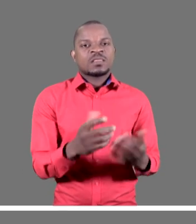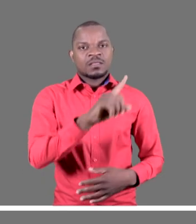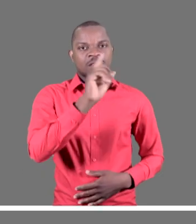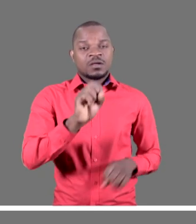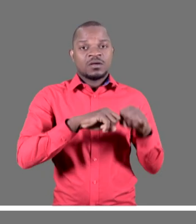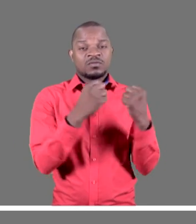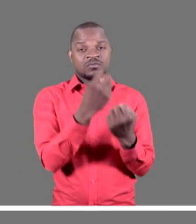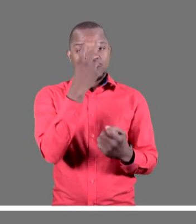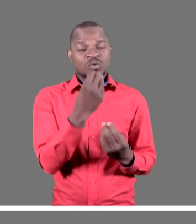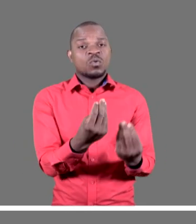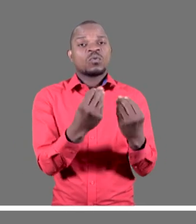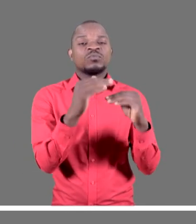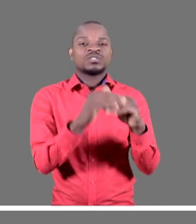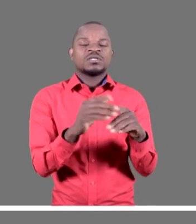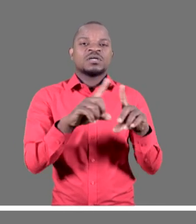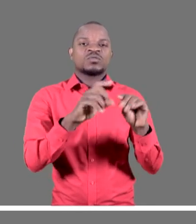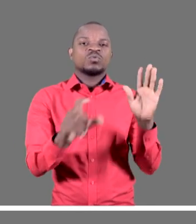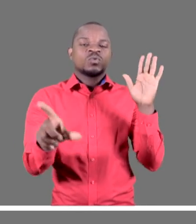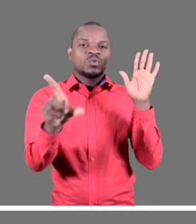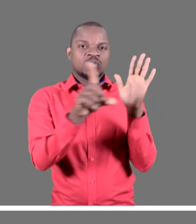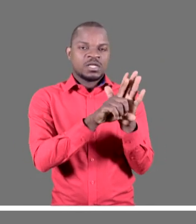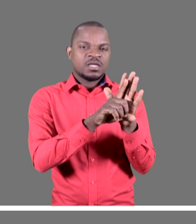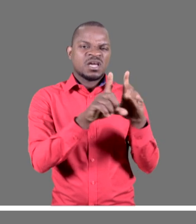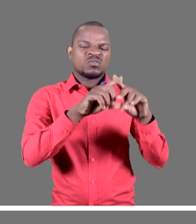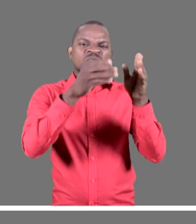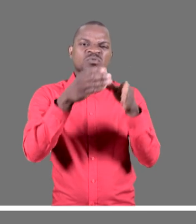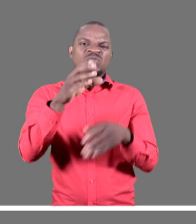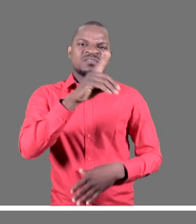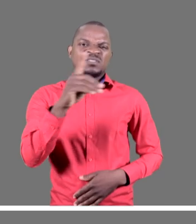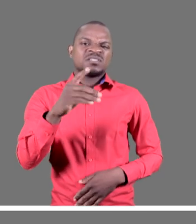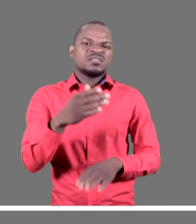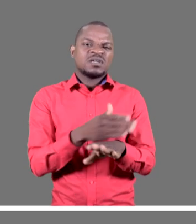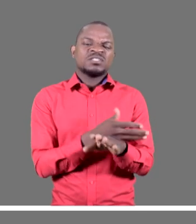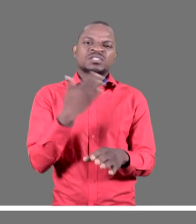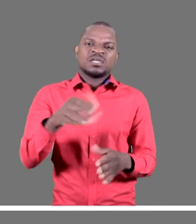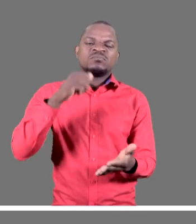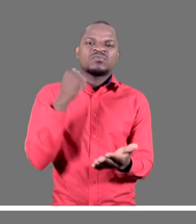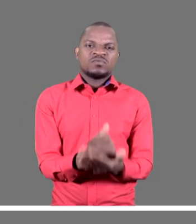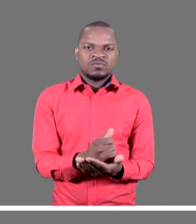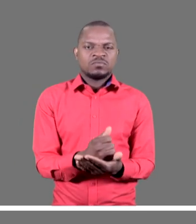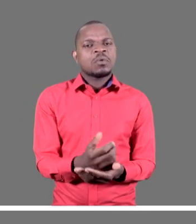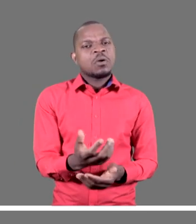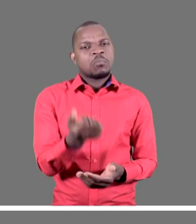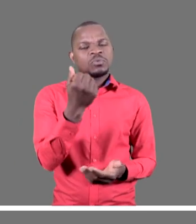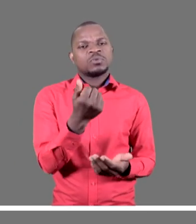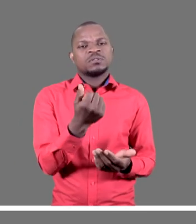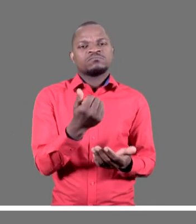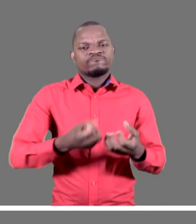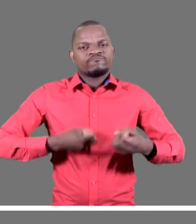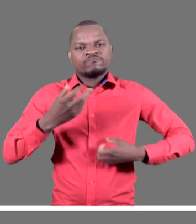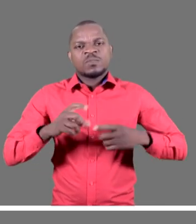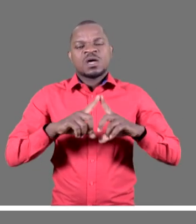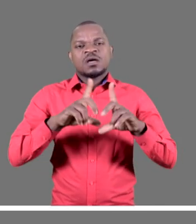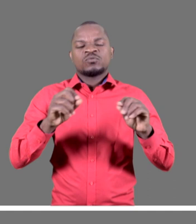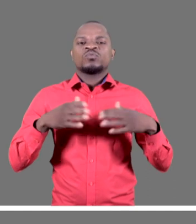Em que estágio está a implementação das leis e decretos sobre a deficiência aprovados no país e pode destacar o acesso